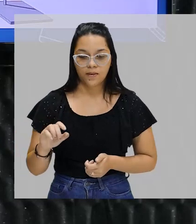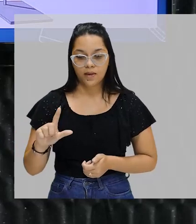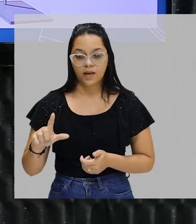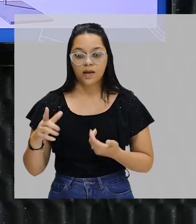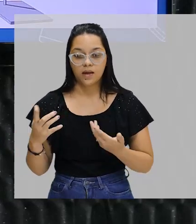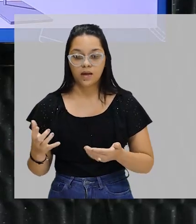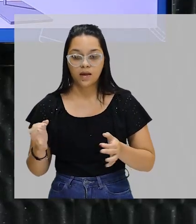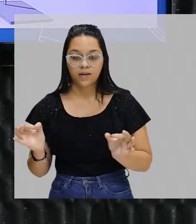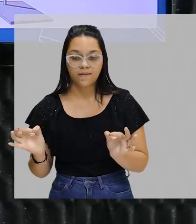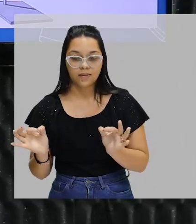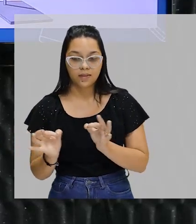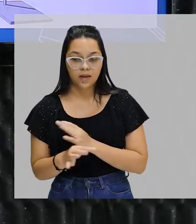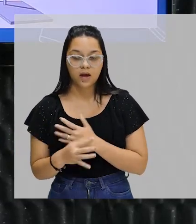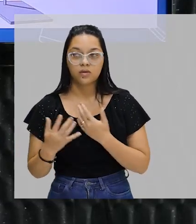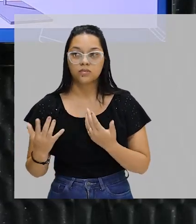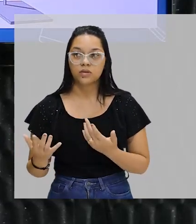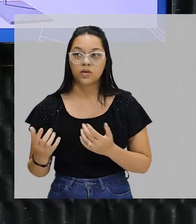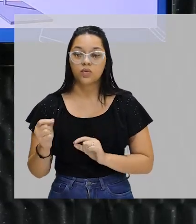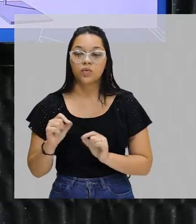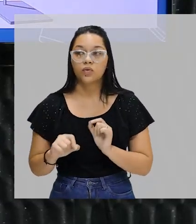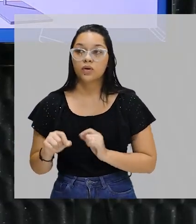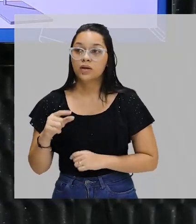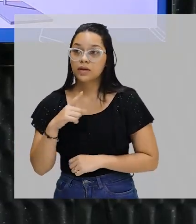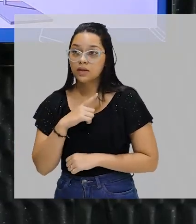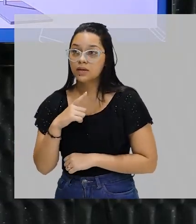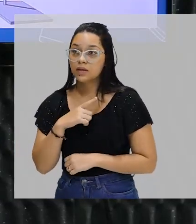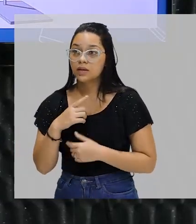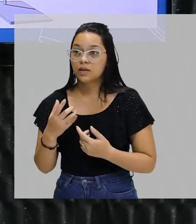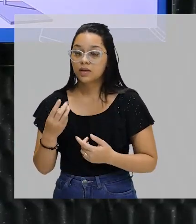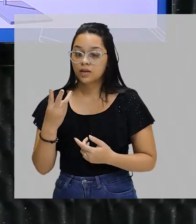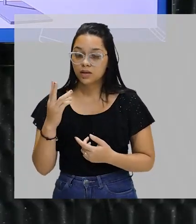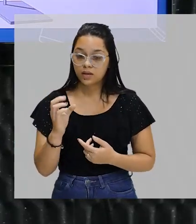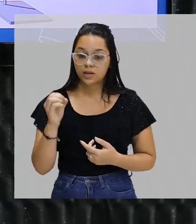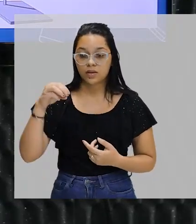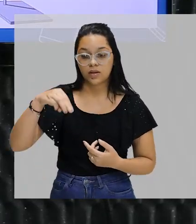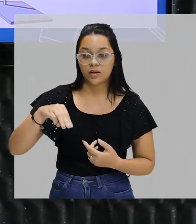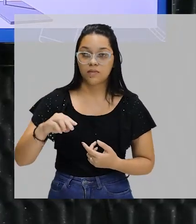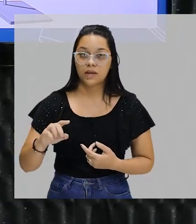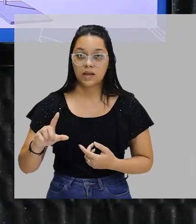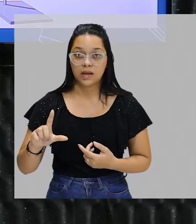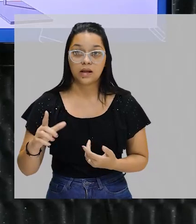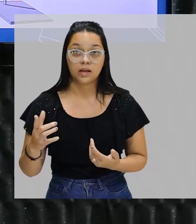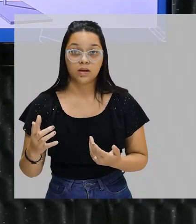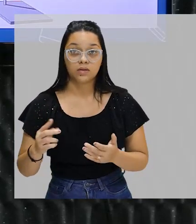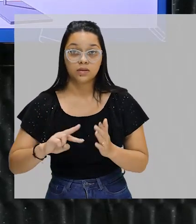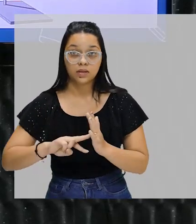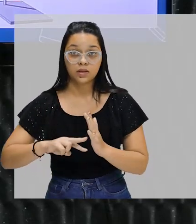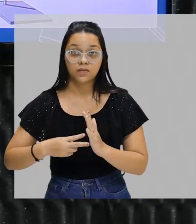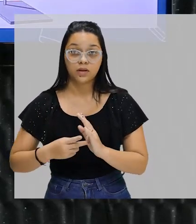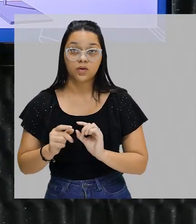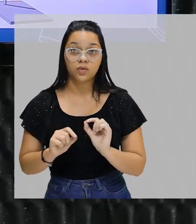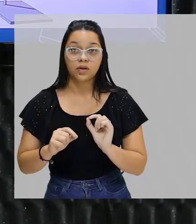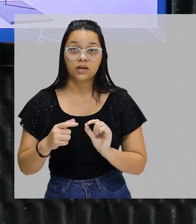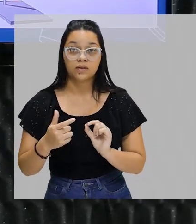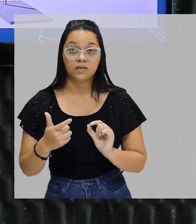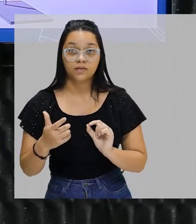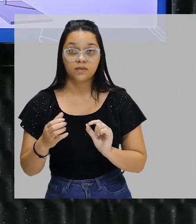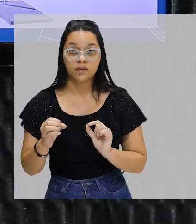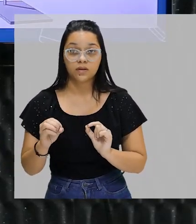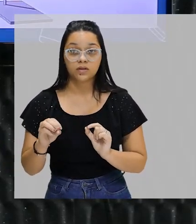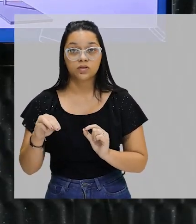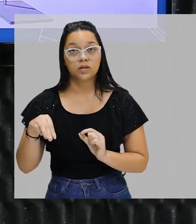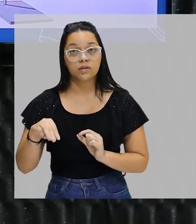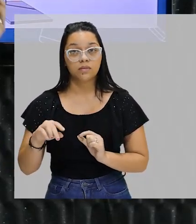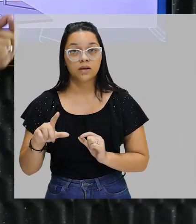ao final, então, sobrou 30 ml. Então, isso quer dizer que foram necessários 20